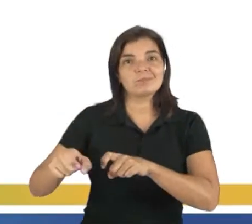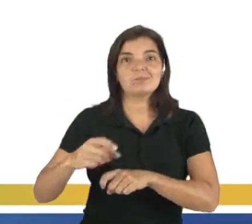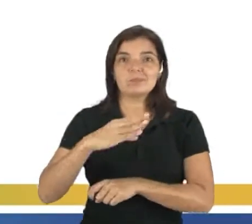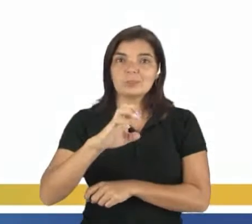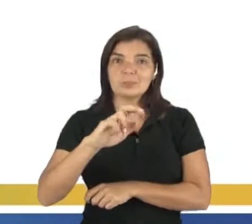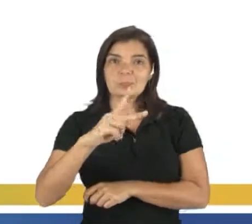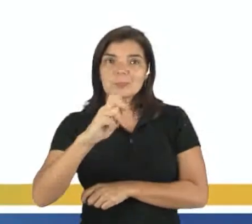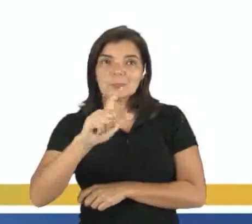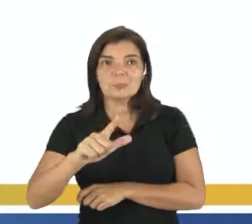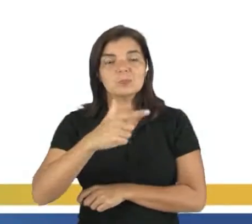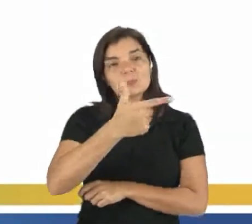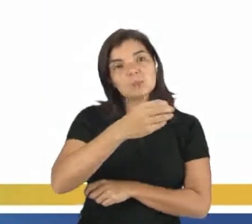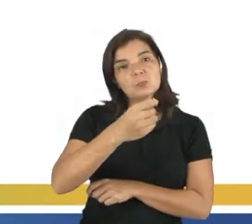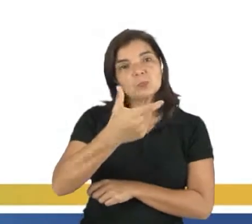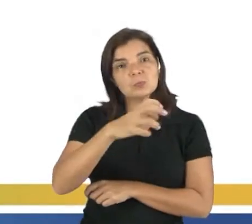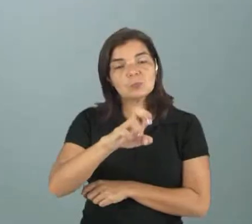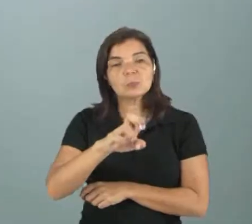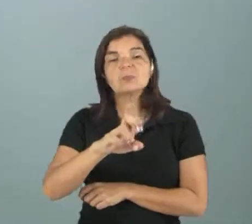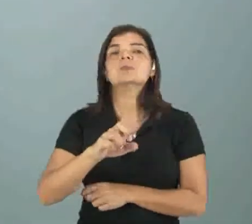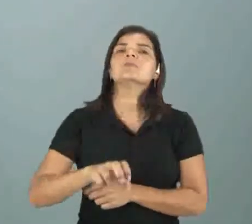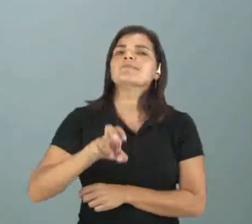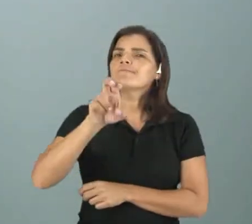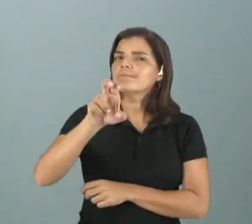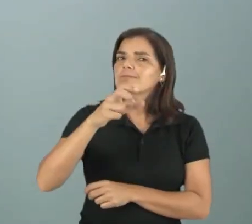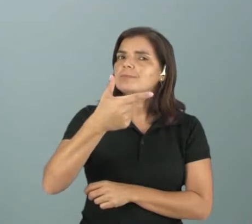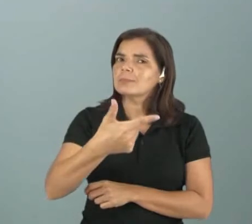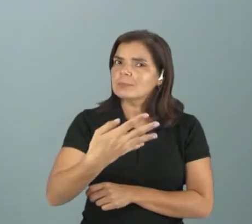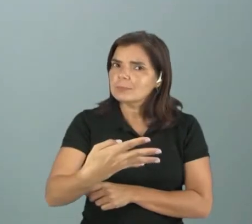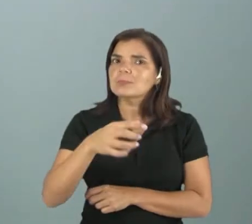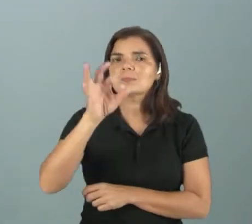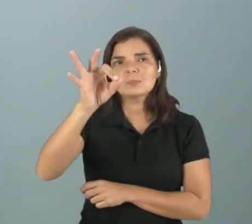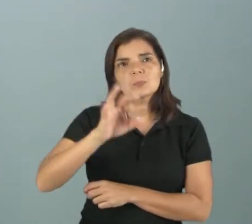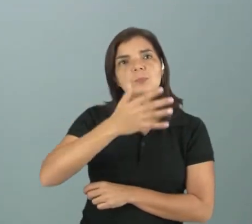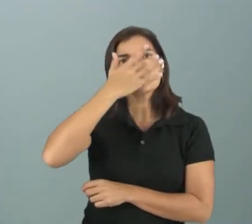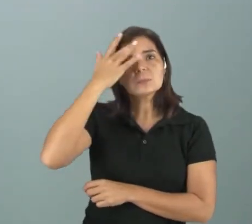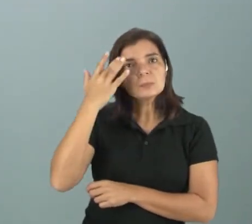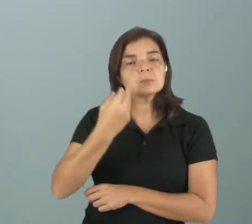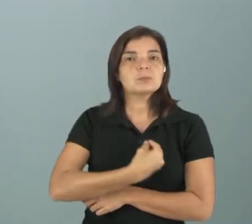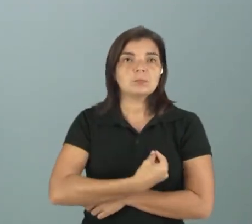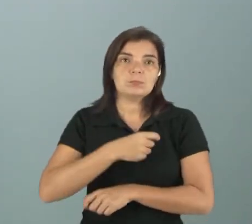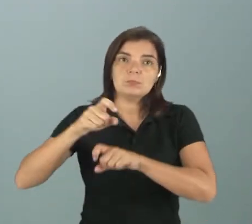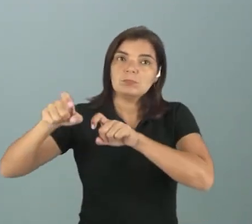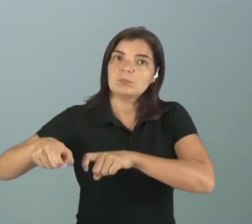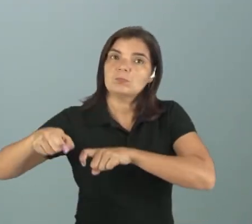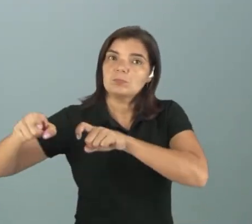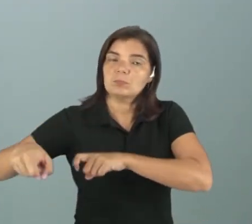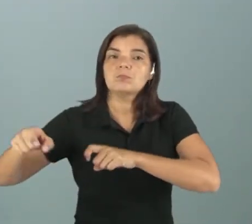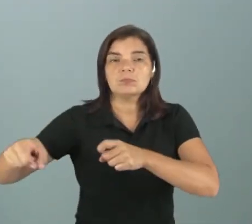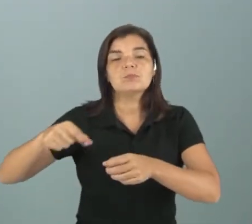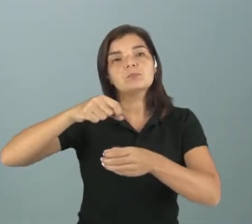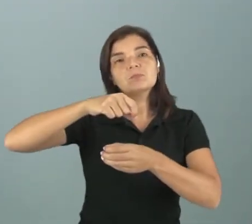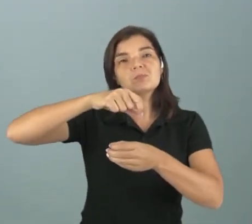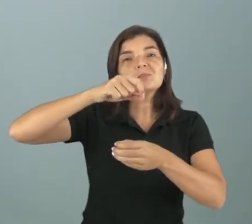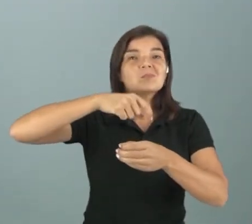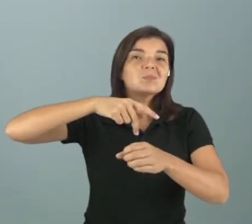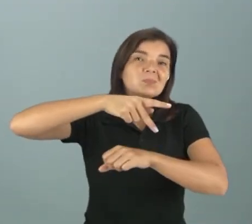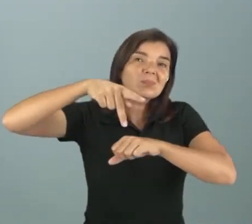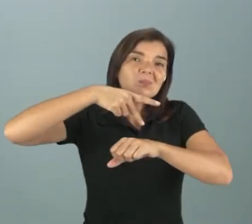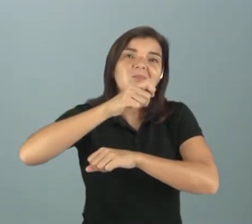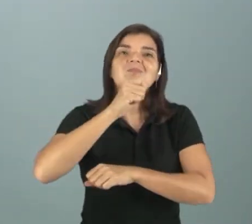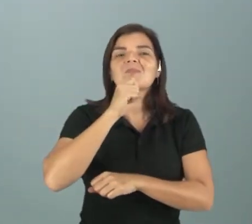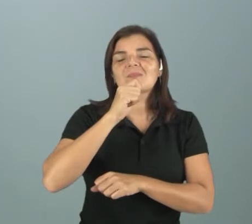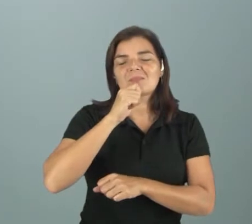a CEPAL, em 2015, 54% das pessoas que moravam no campo, nos países latino-americanos, ainda